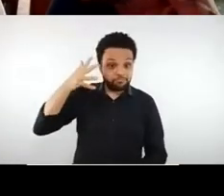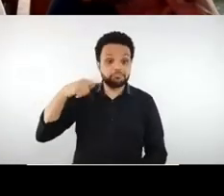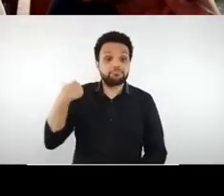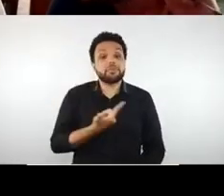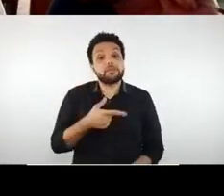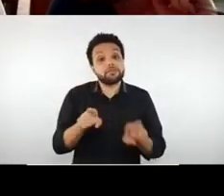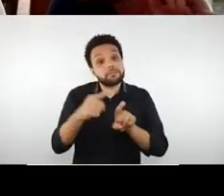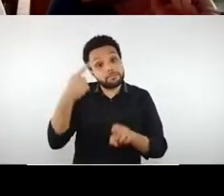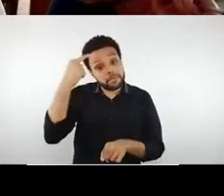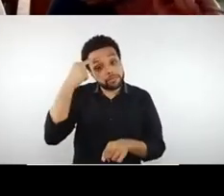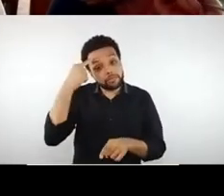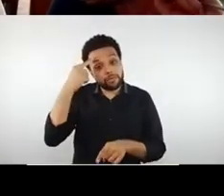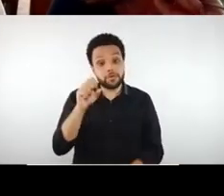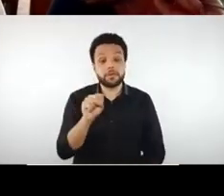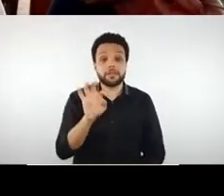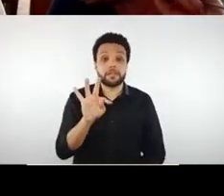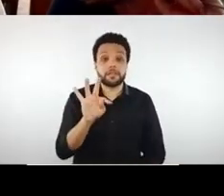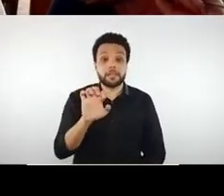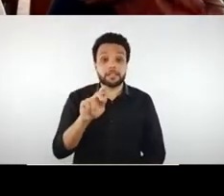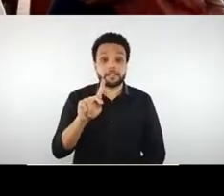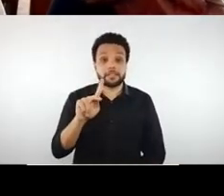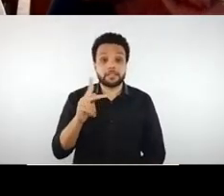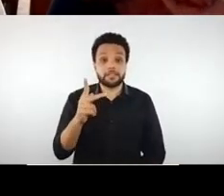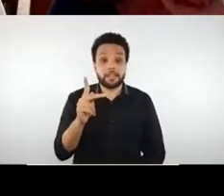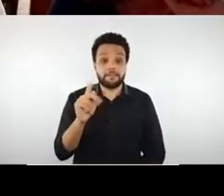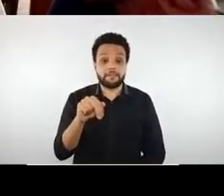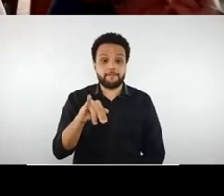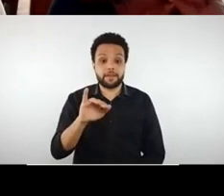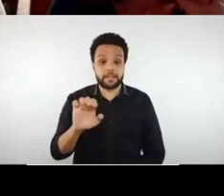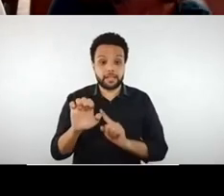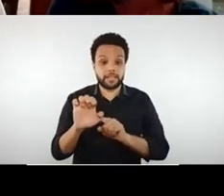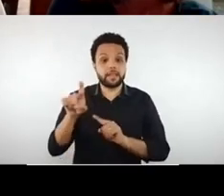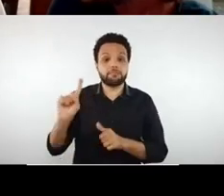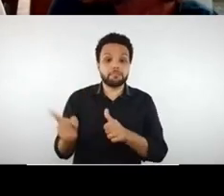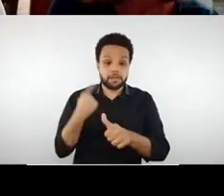a Stephanie para iniciar essa conversa. A Stephanie,